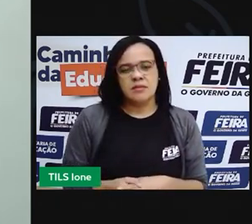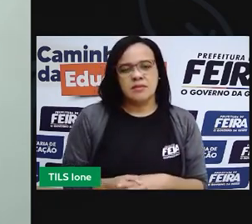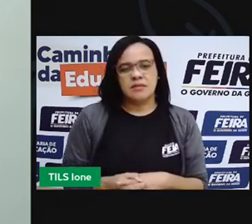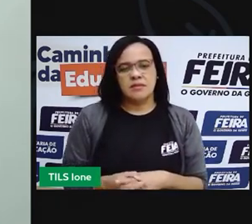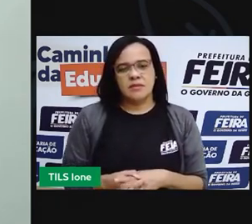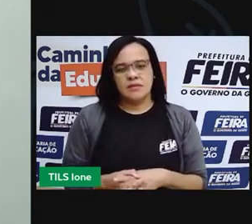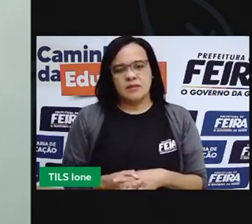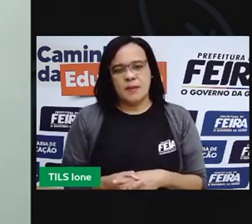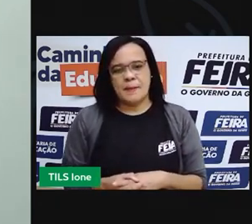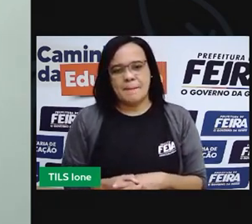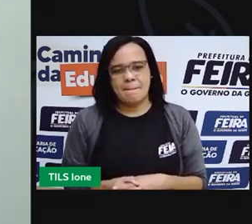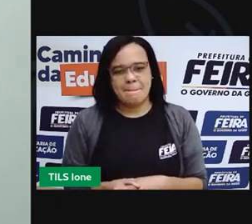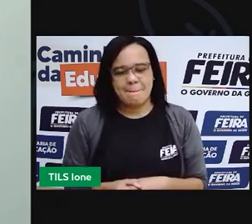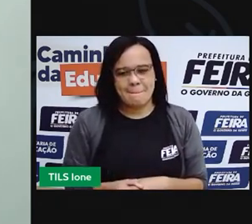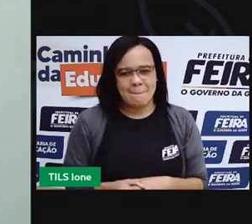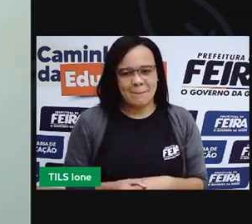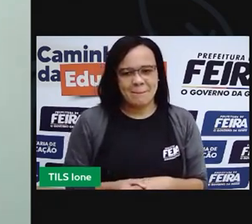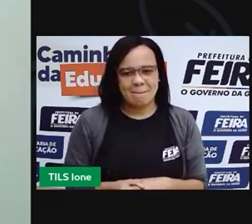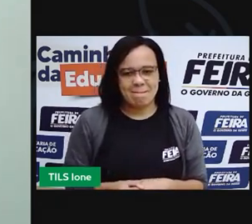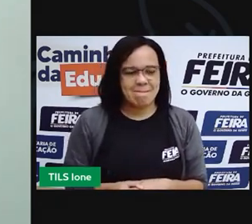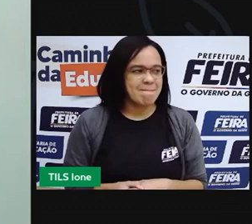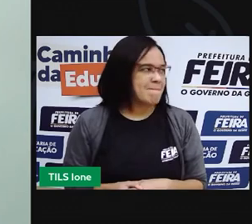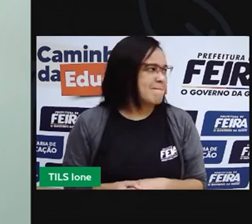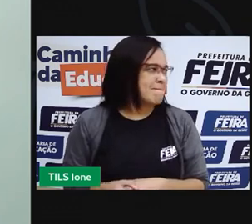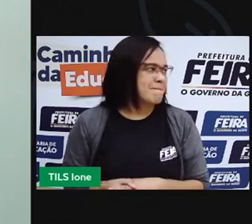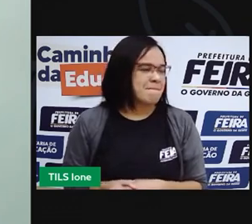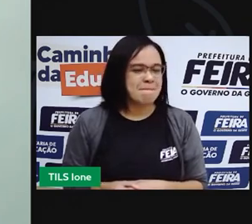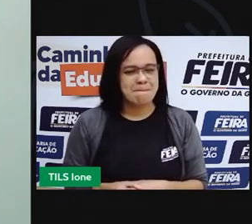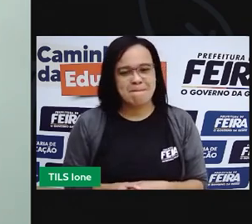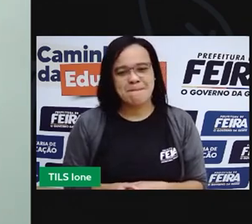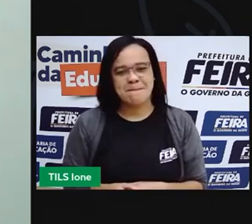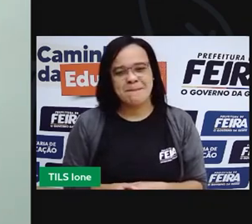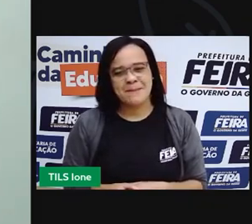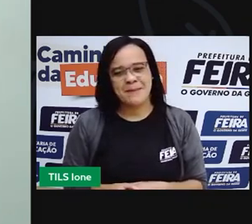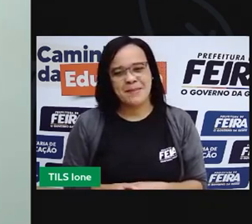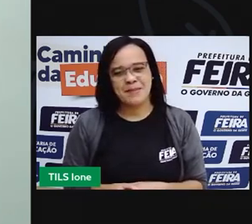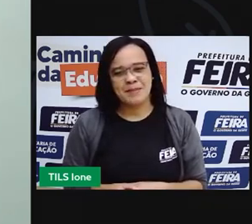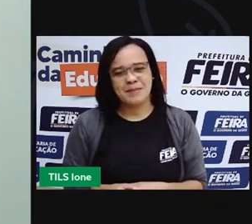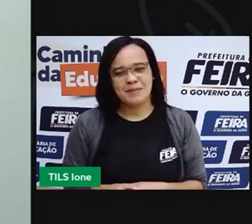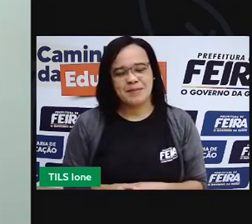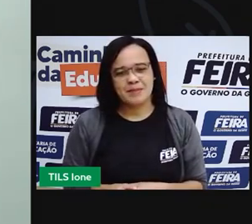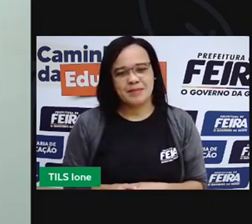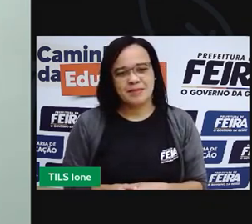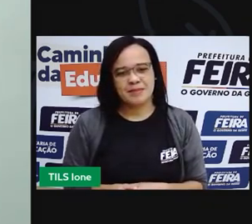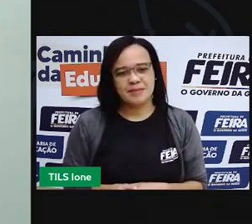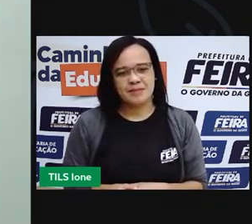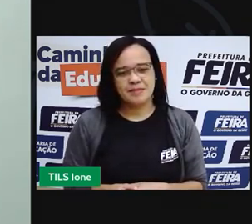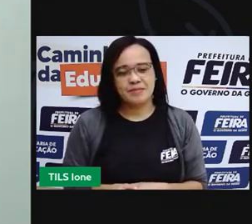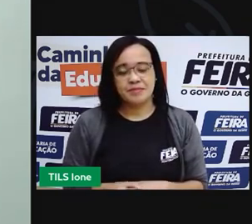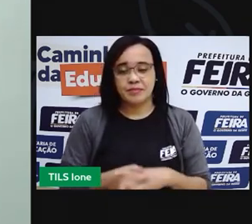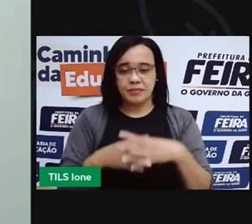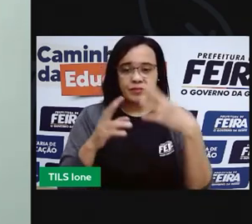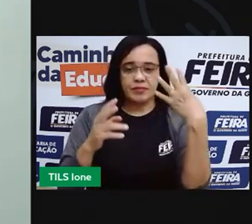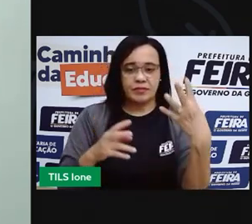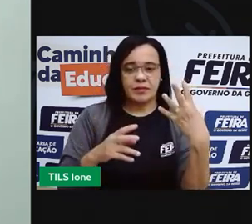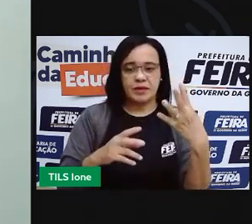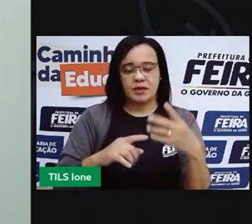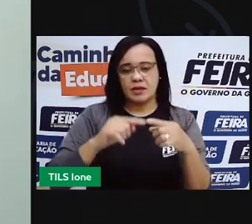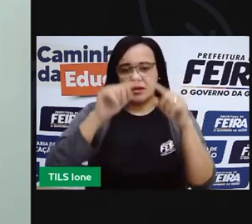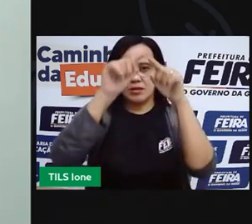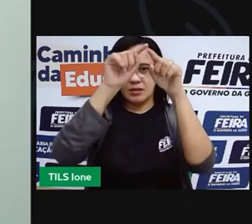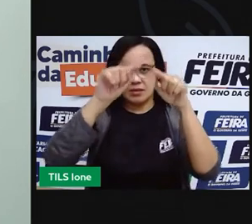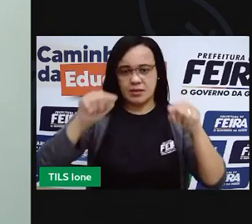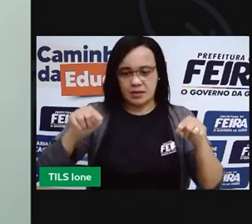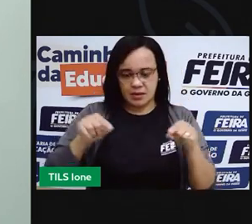Um triângulo aqui, outro triângulo aqui, outro triângulo aqui.